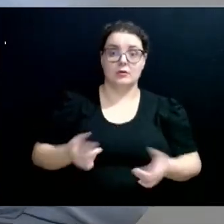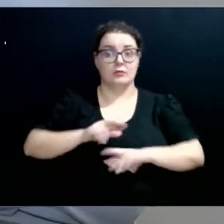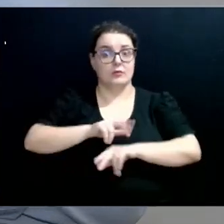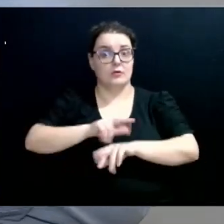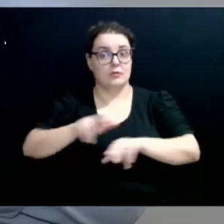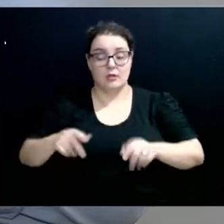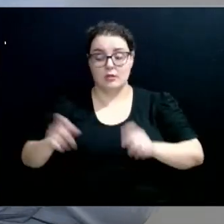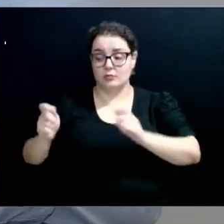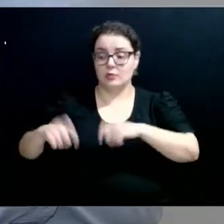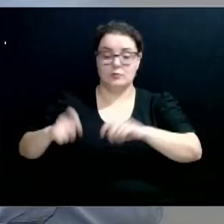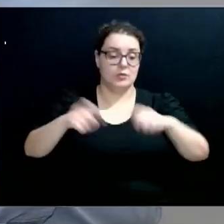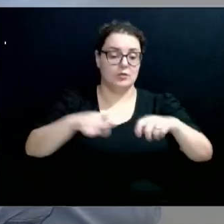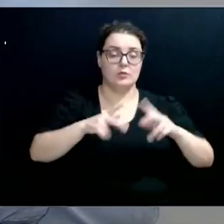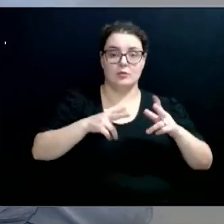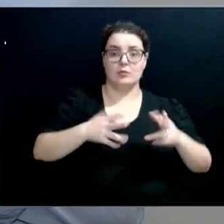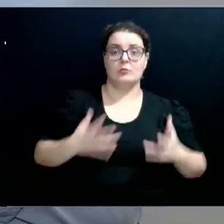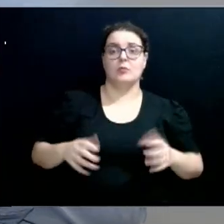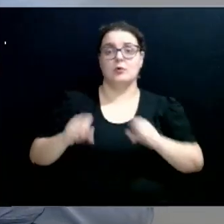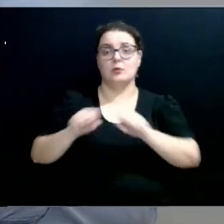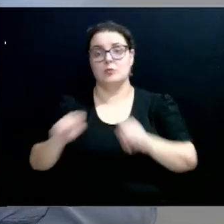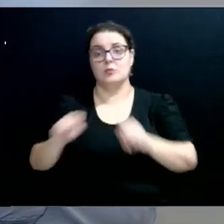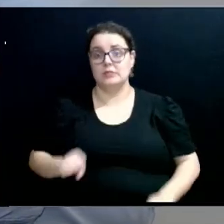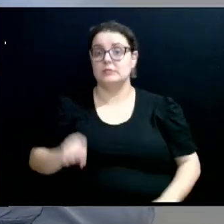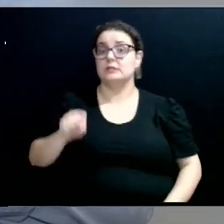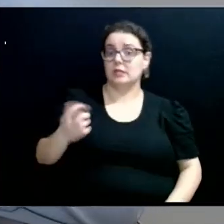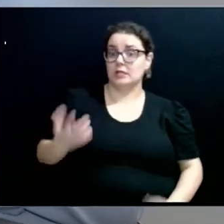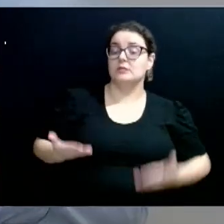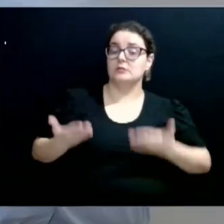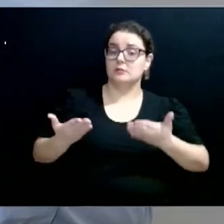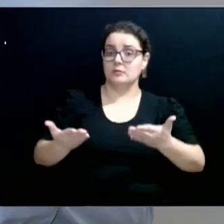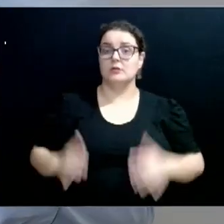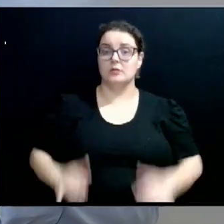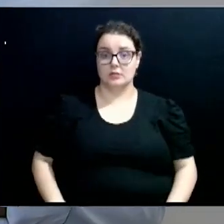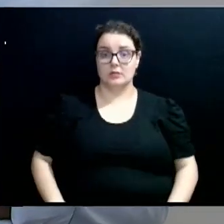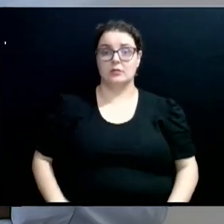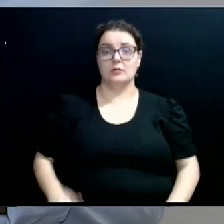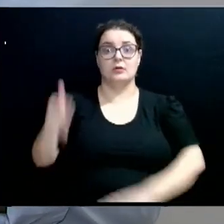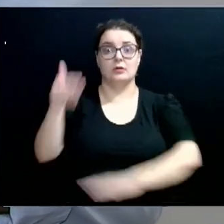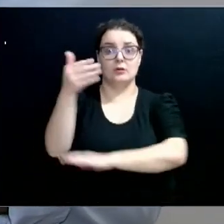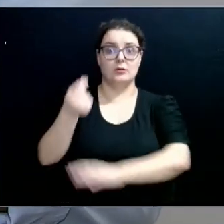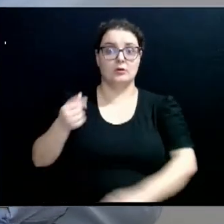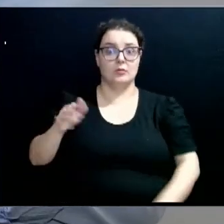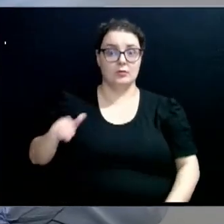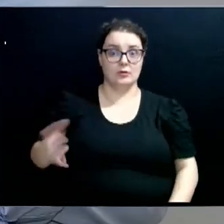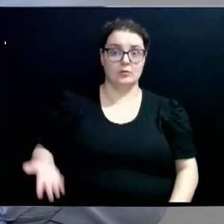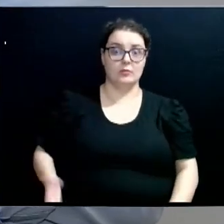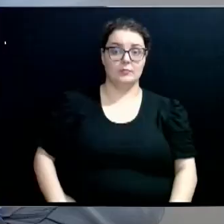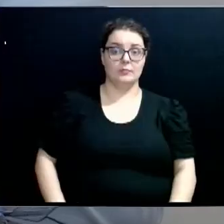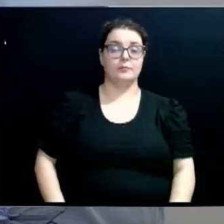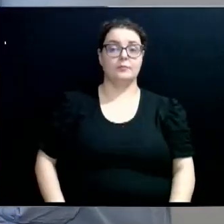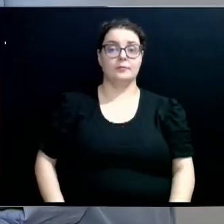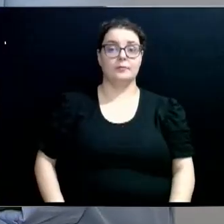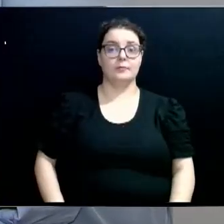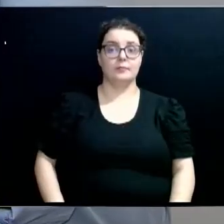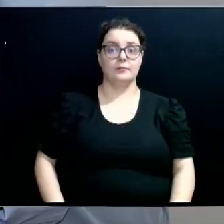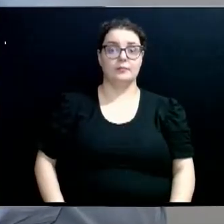garantam muitas e muitas possibilidades, como o Sistema S muitas vezes oferece, pousadas a preço mais custos,